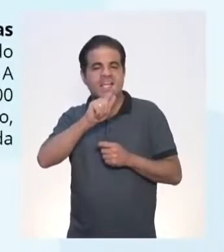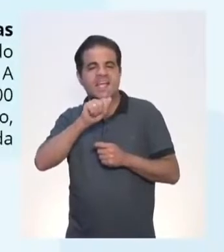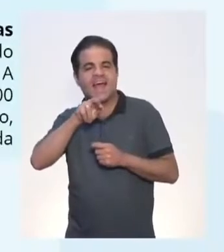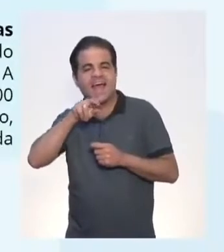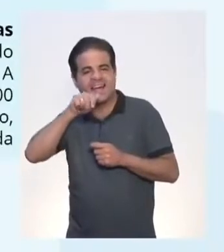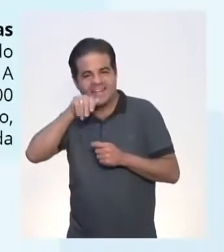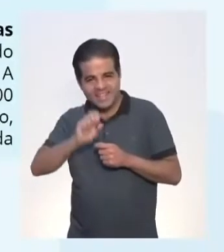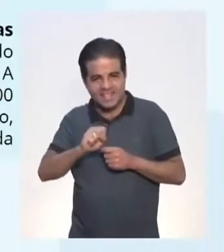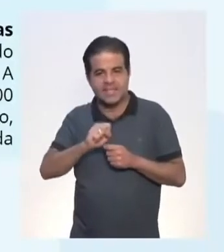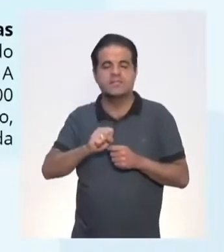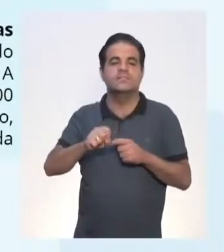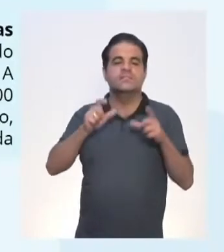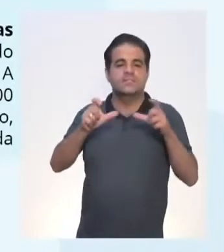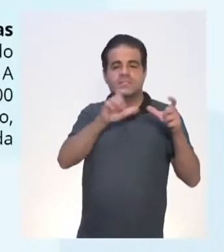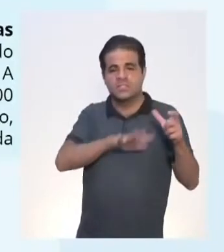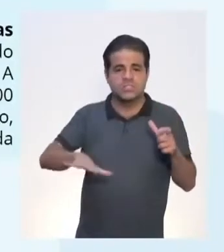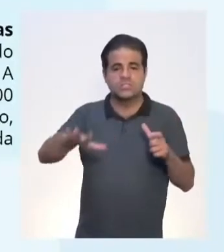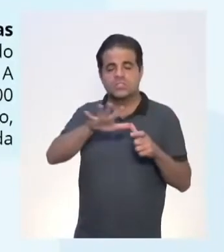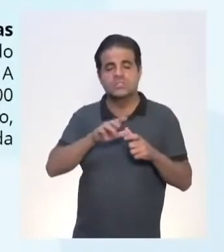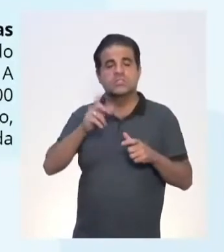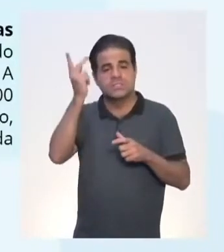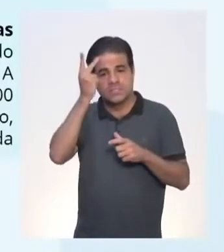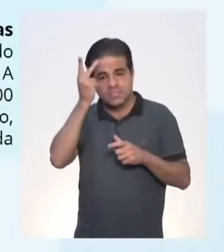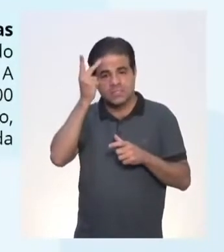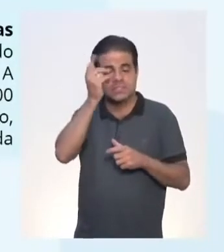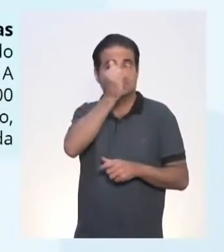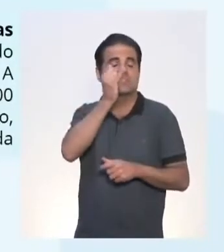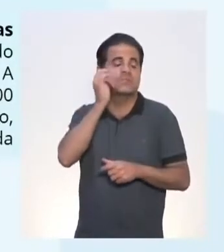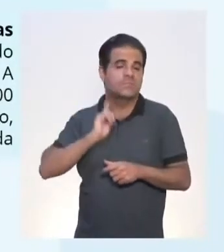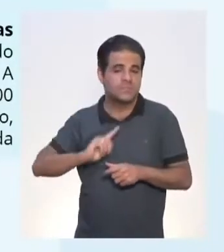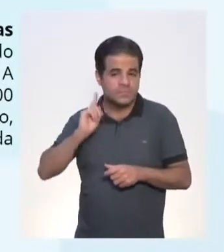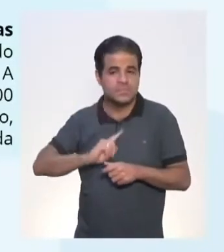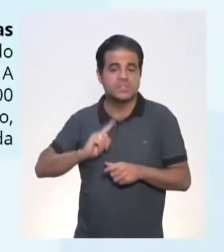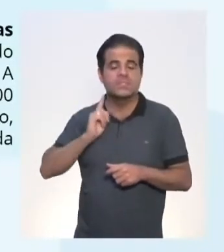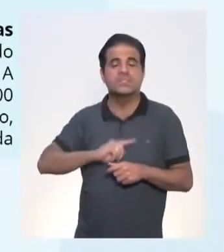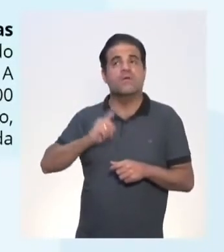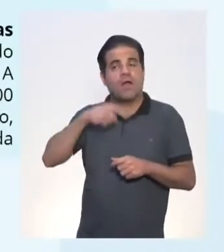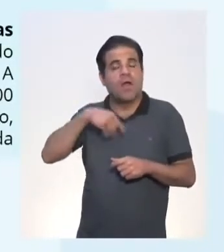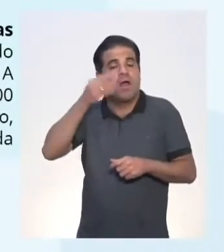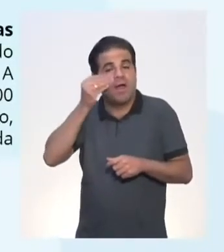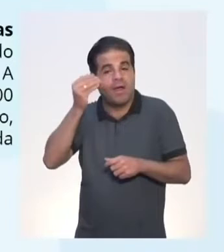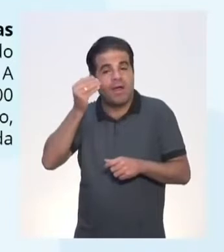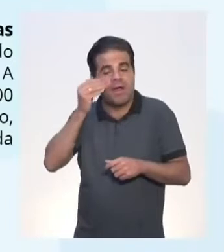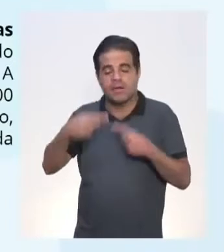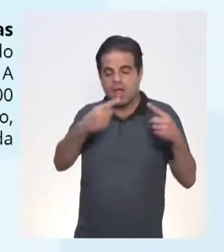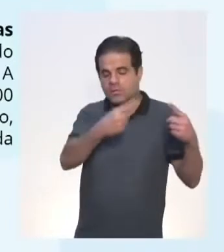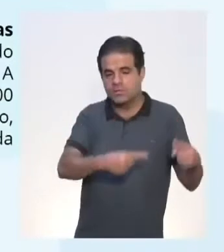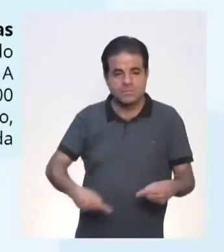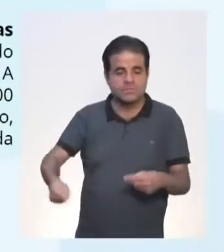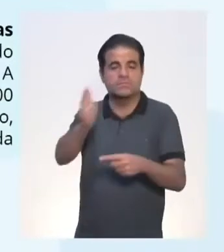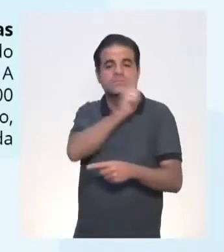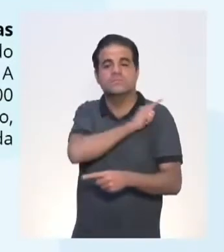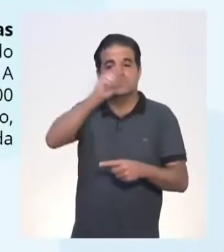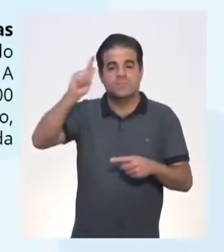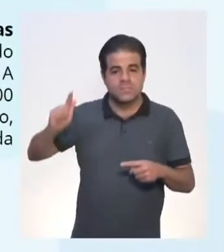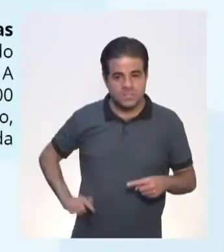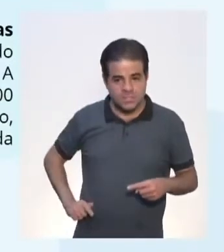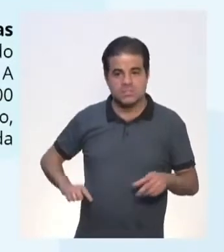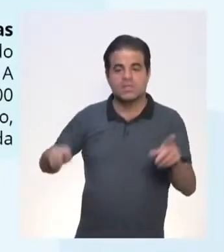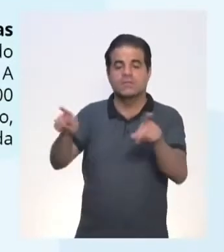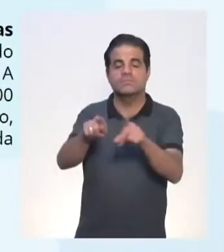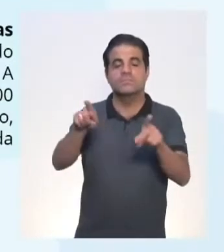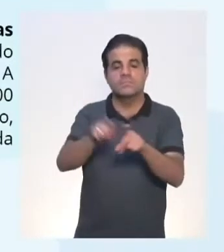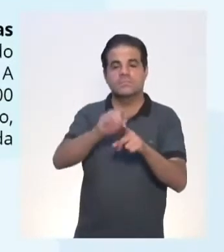oligarquias regionais, São Paulo e Minas, evidenciada aí pela política dos governadores e